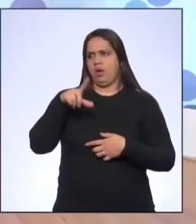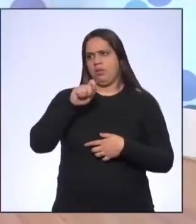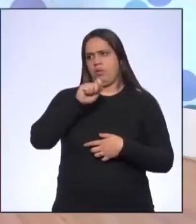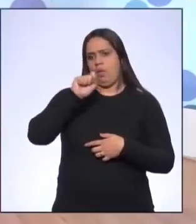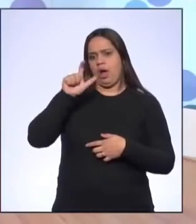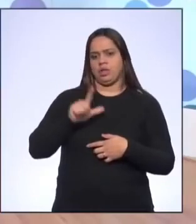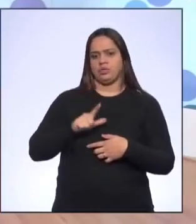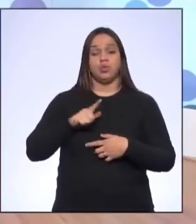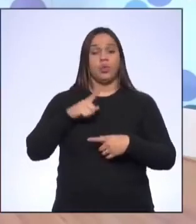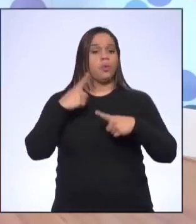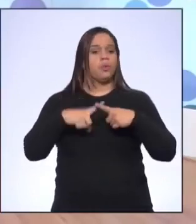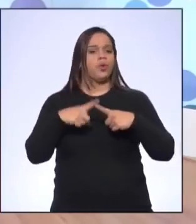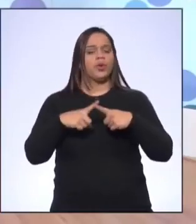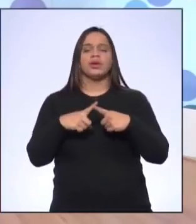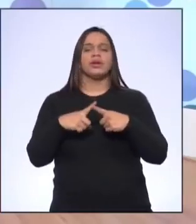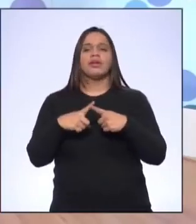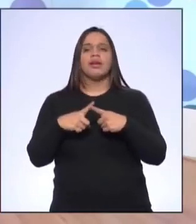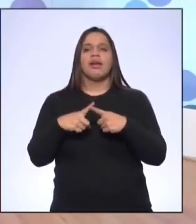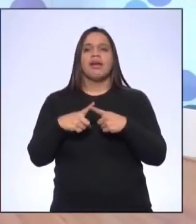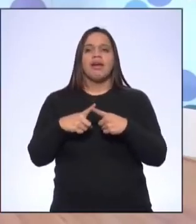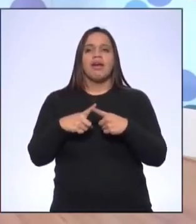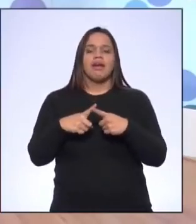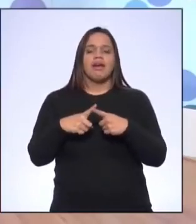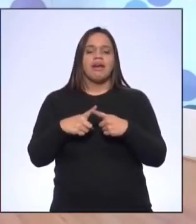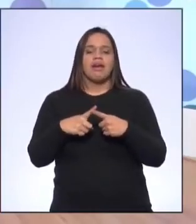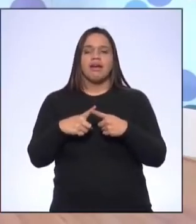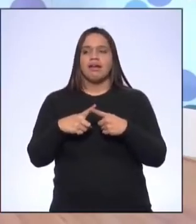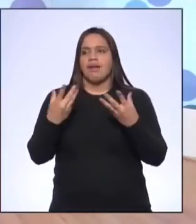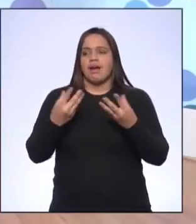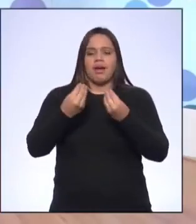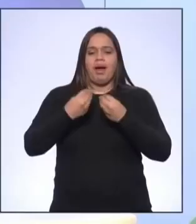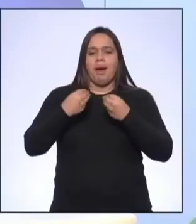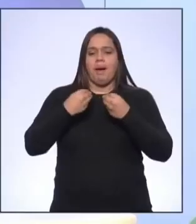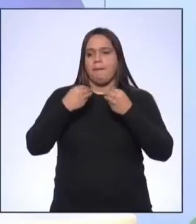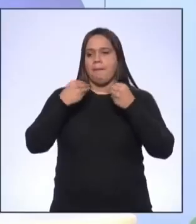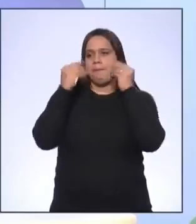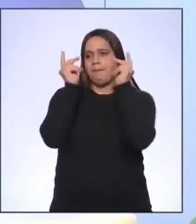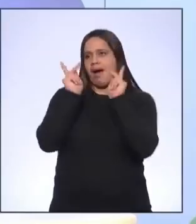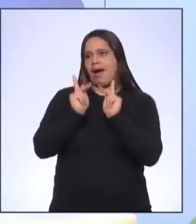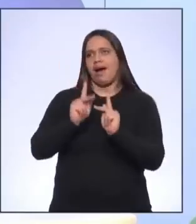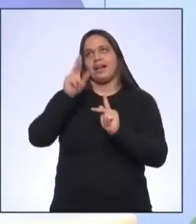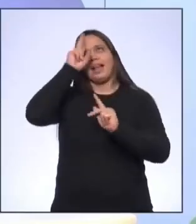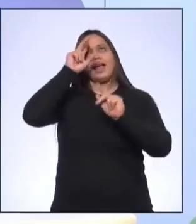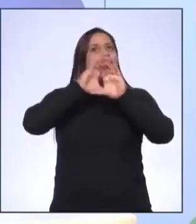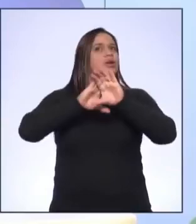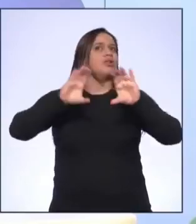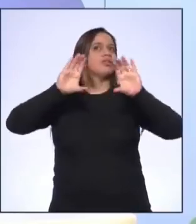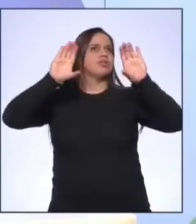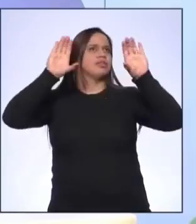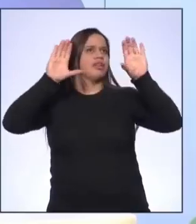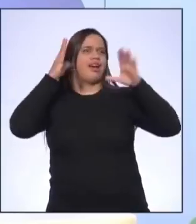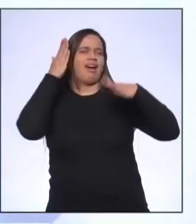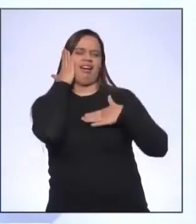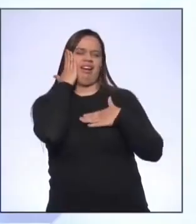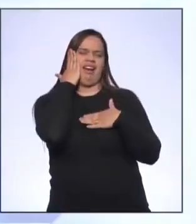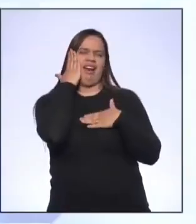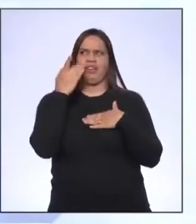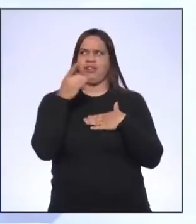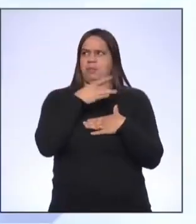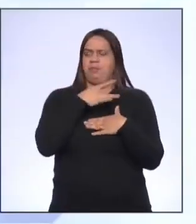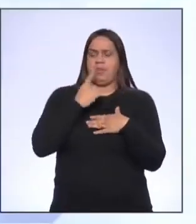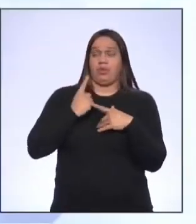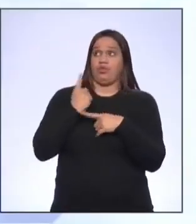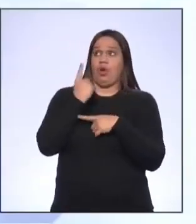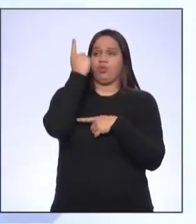azul porque me traz paz, me lembra céu, né? Então, o que você acha? Mas lembra o céu. Eu tenho medo de altura, professora.